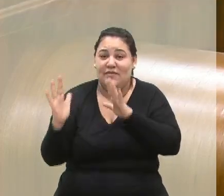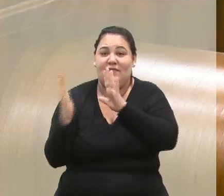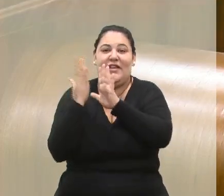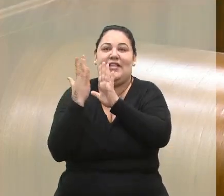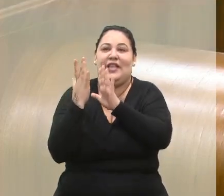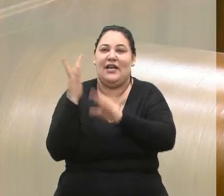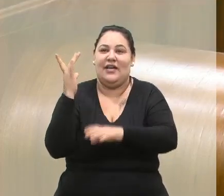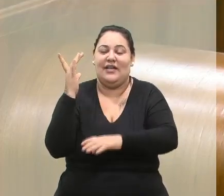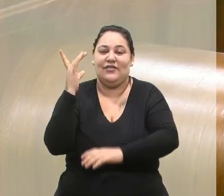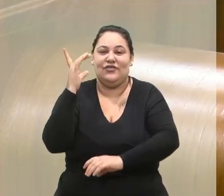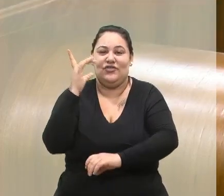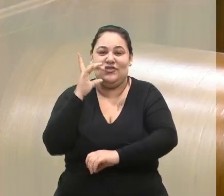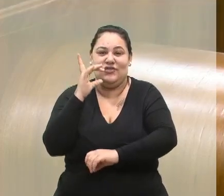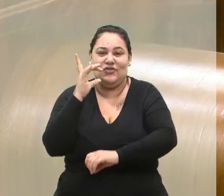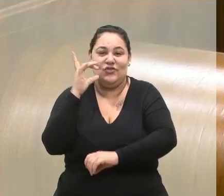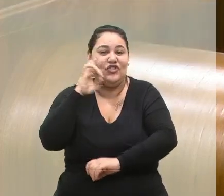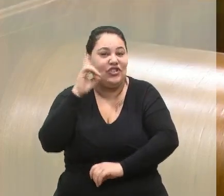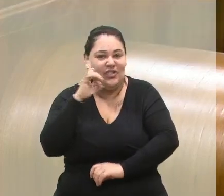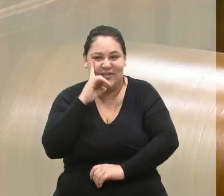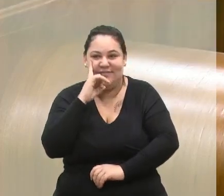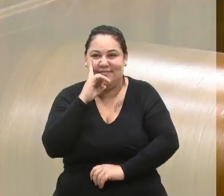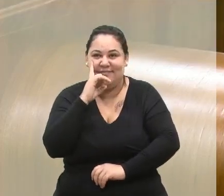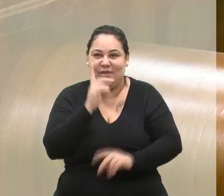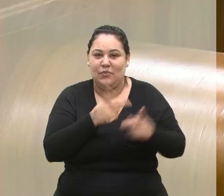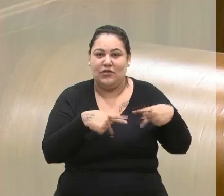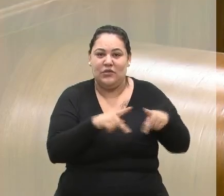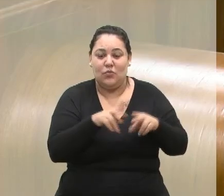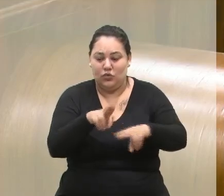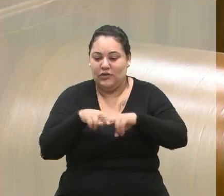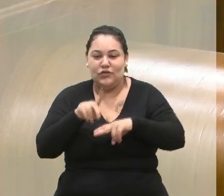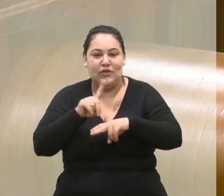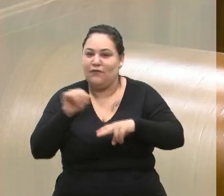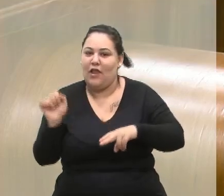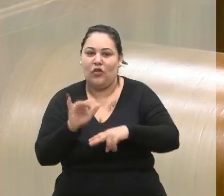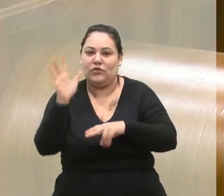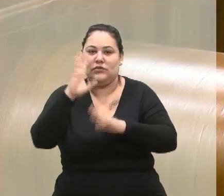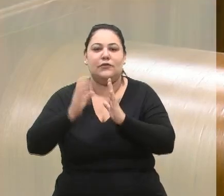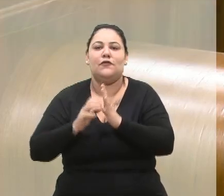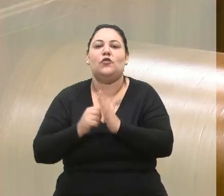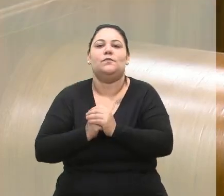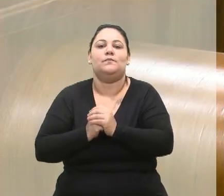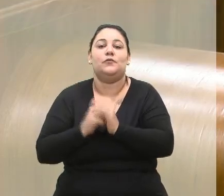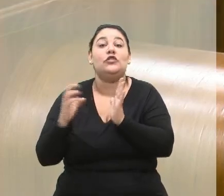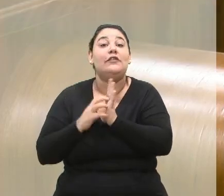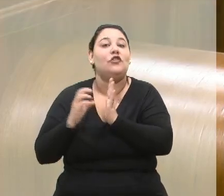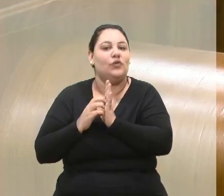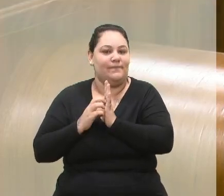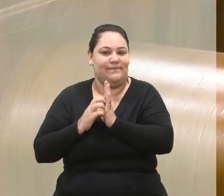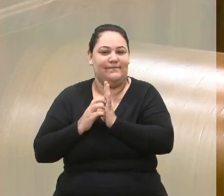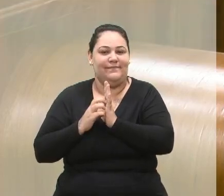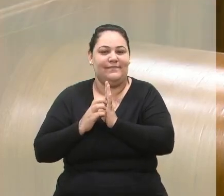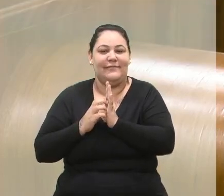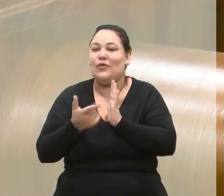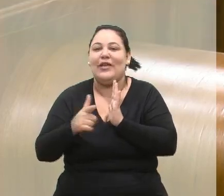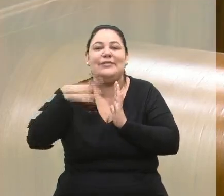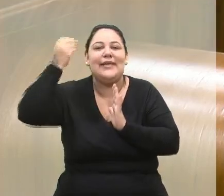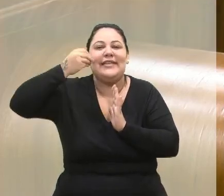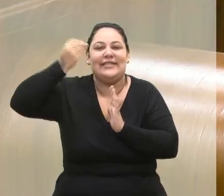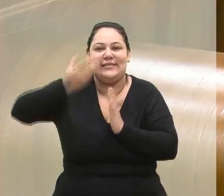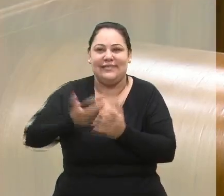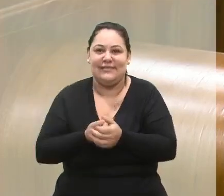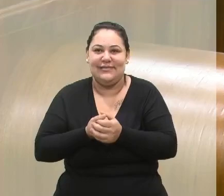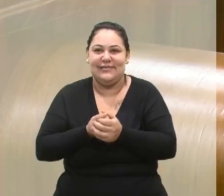valoriza os servidores. Não tem experiência. Então o senhor, primeiro vereador de